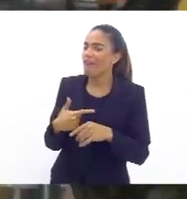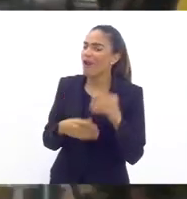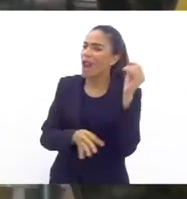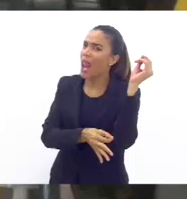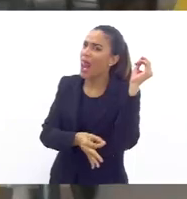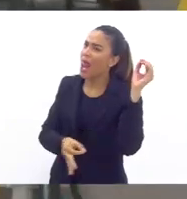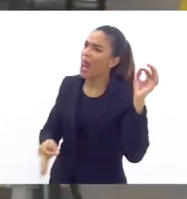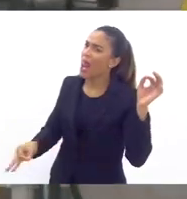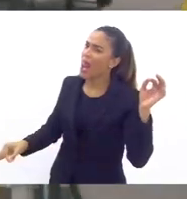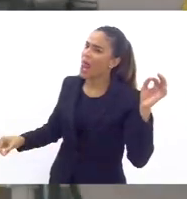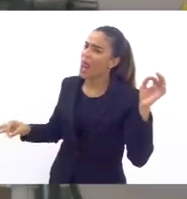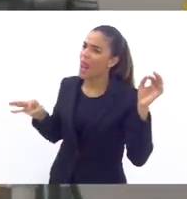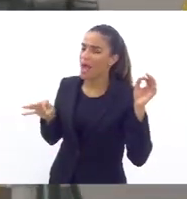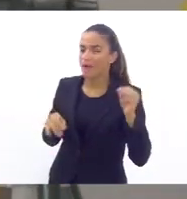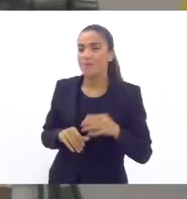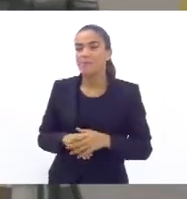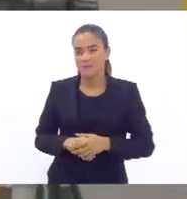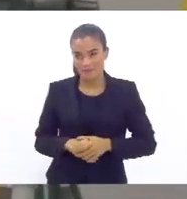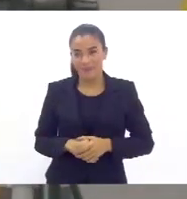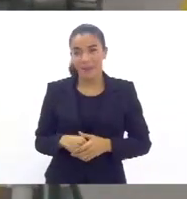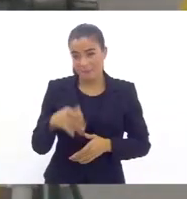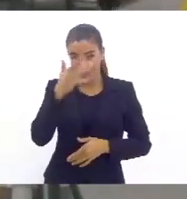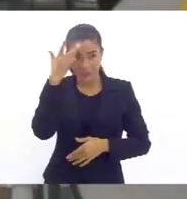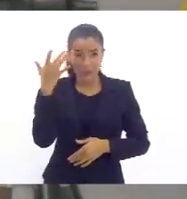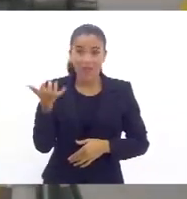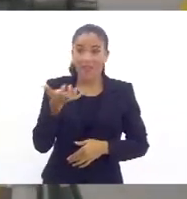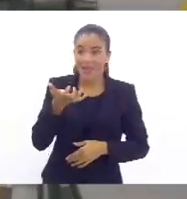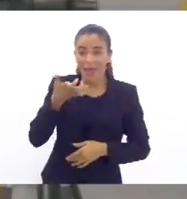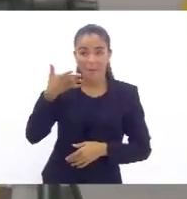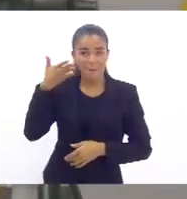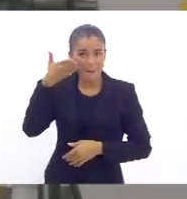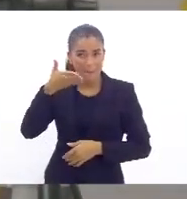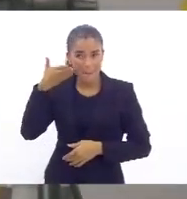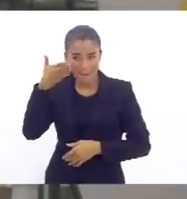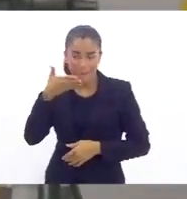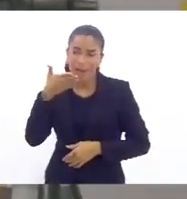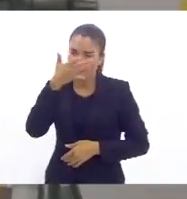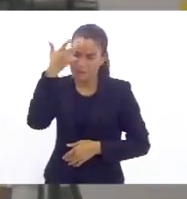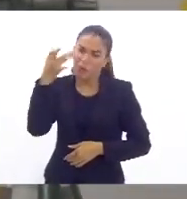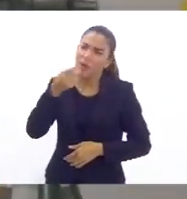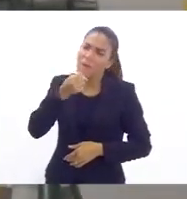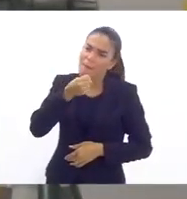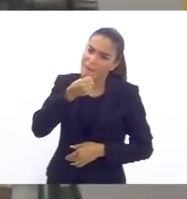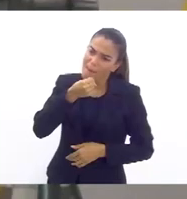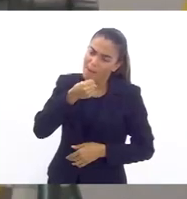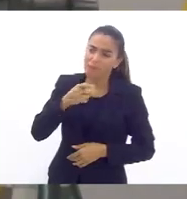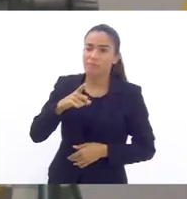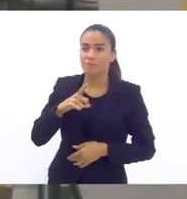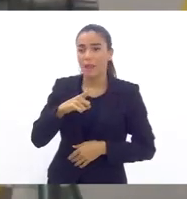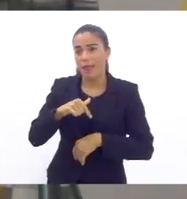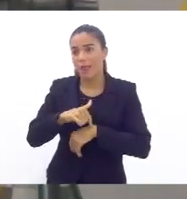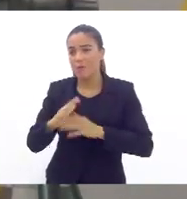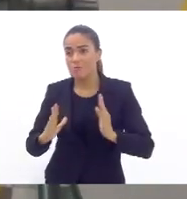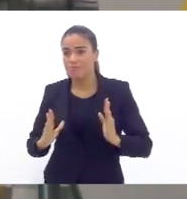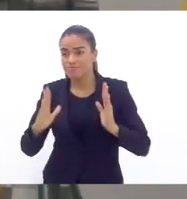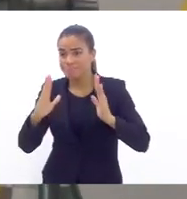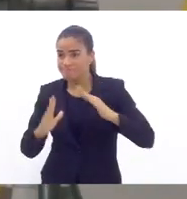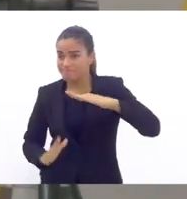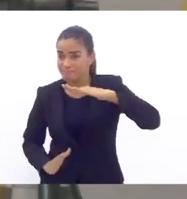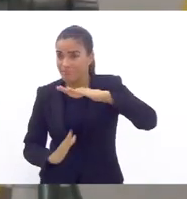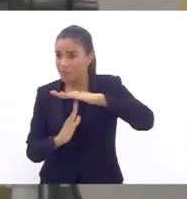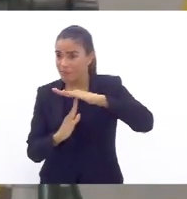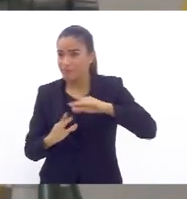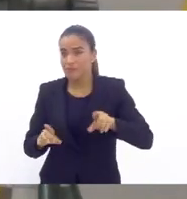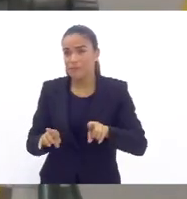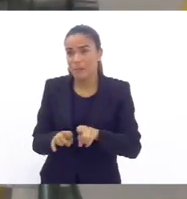e muita gente que quer falar tanto além das pessoas da mesa outras pessoas vão querer falar como a gente tem um teto horário e antes